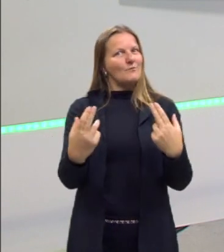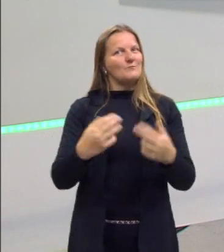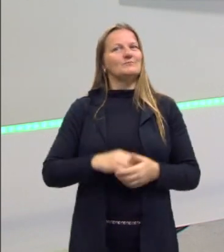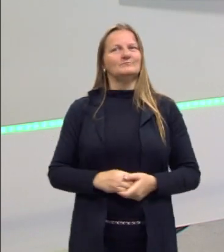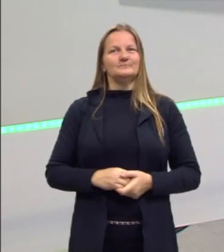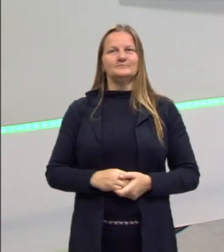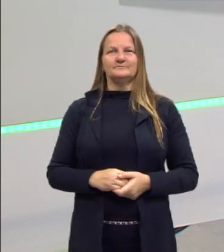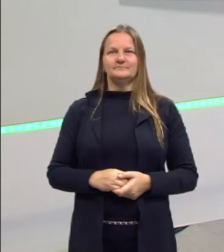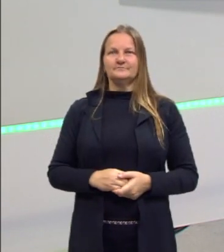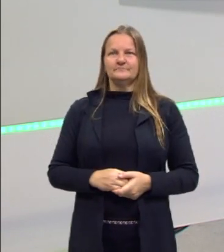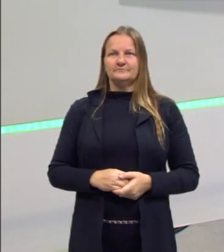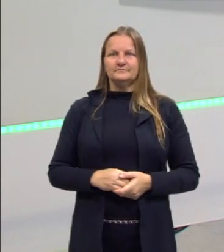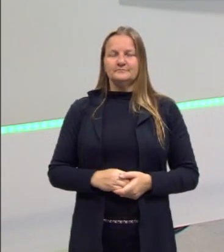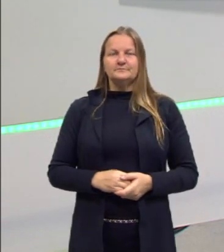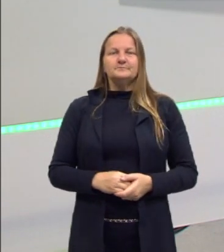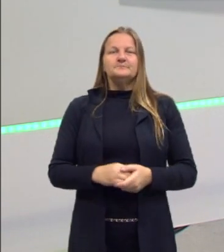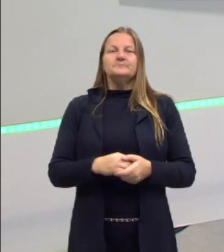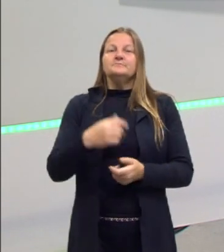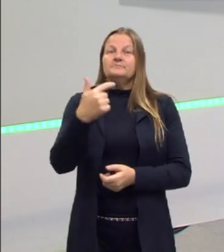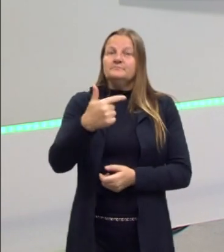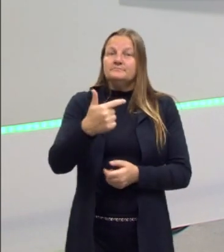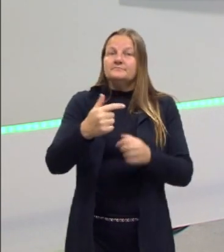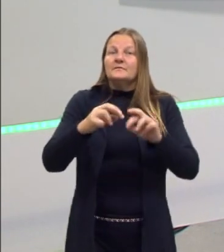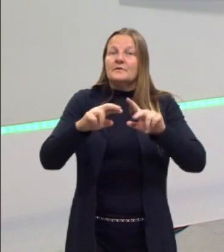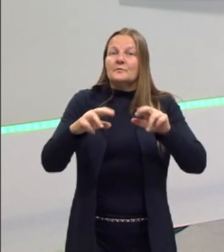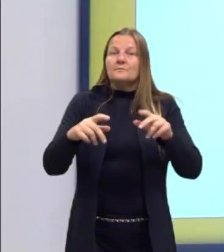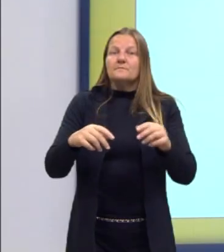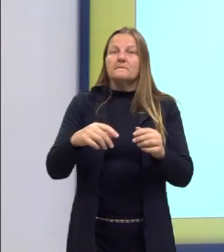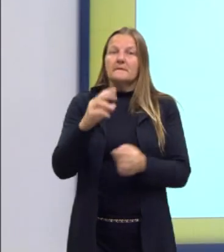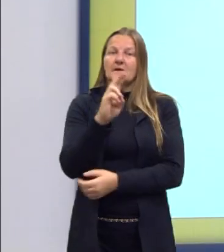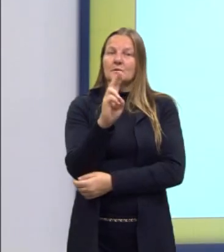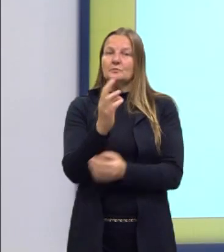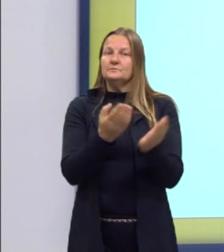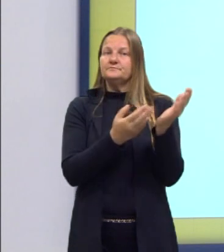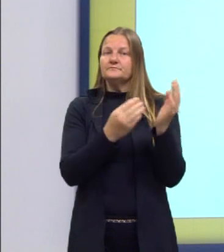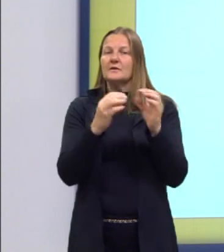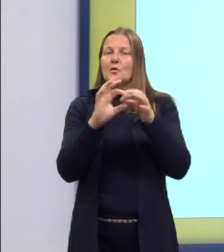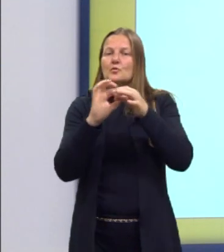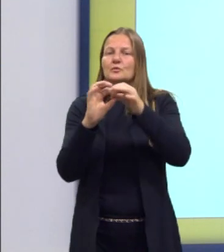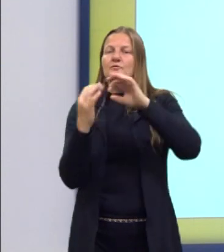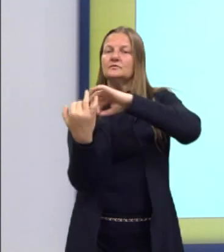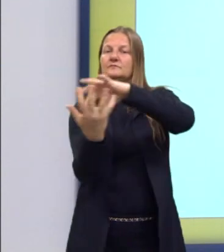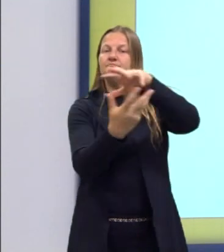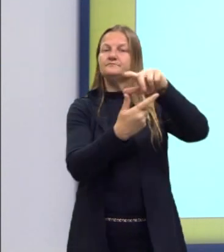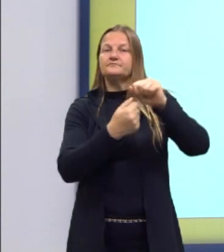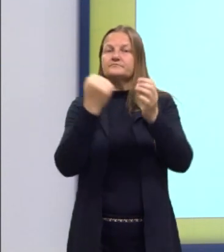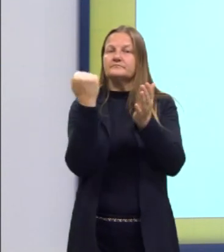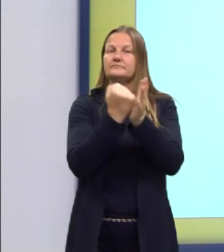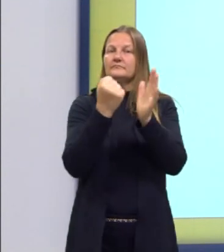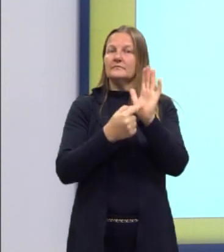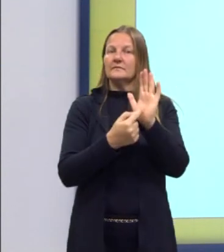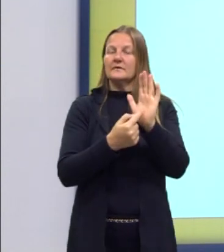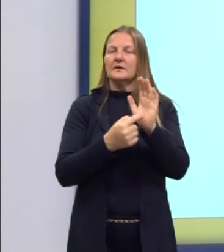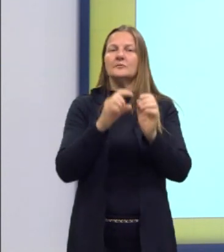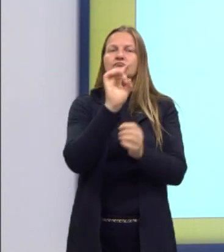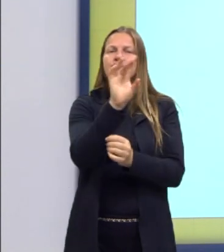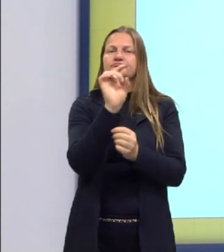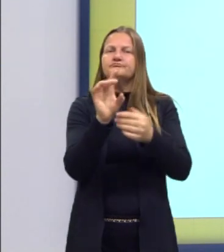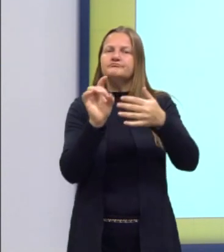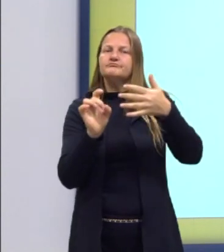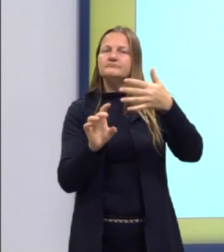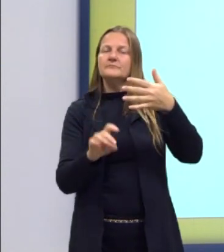forma porque segundo a iupac né que a união internacional eles definiram o quê pra dar